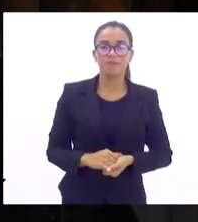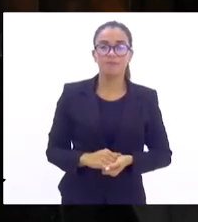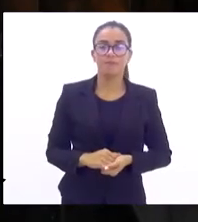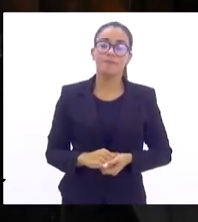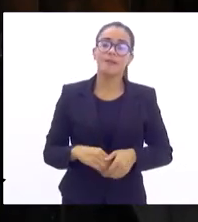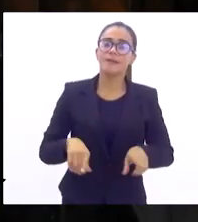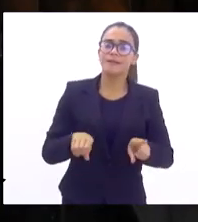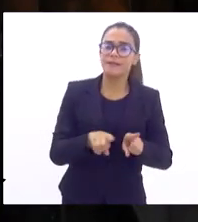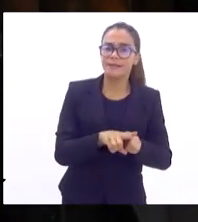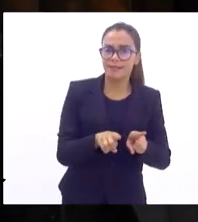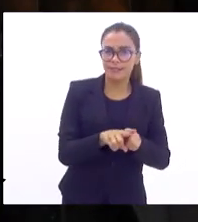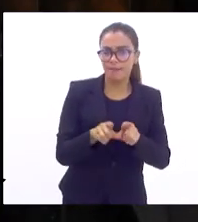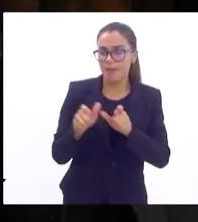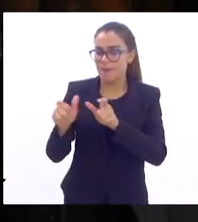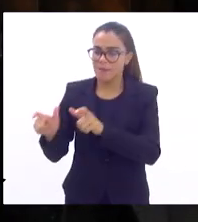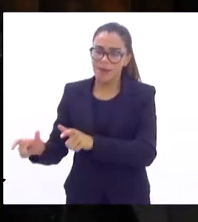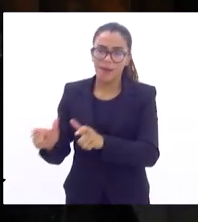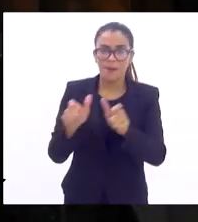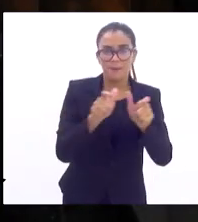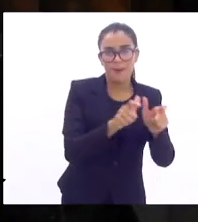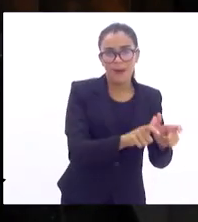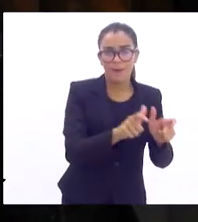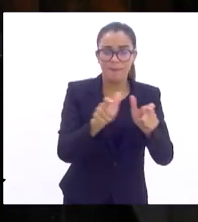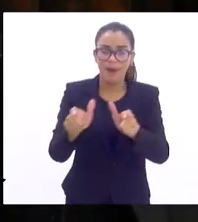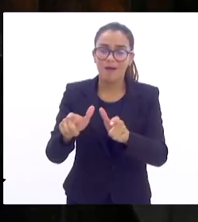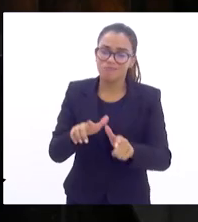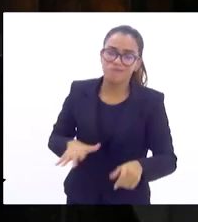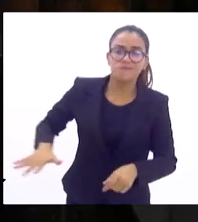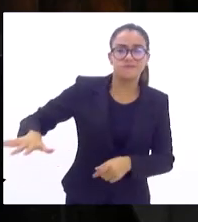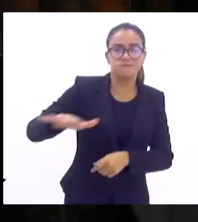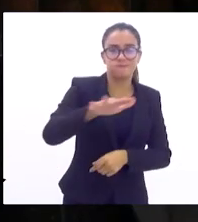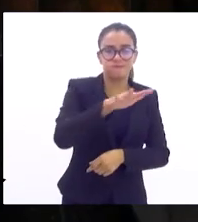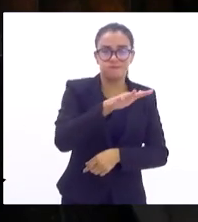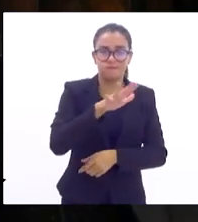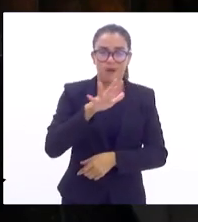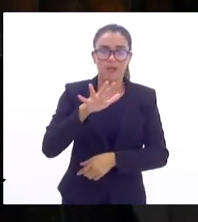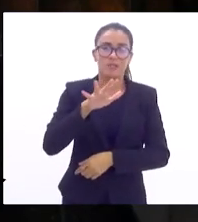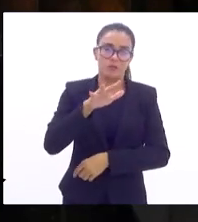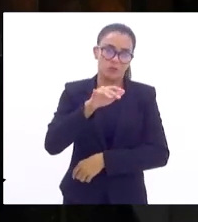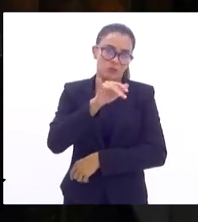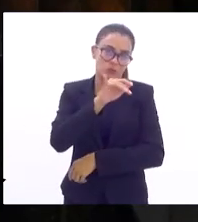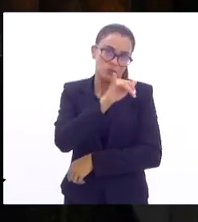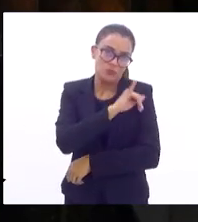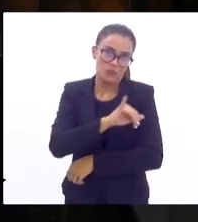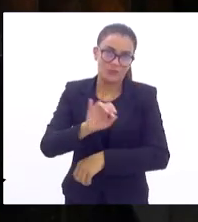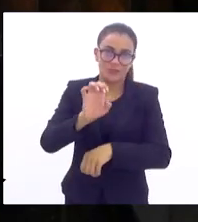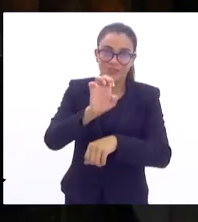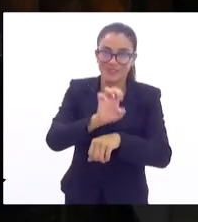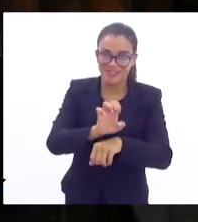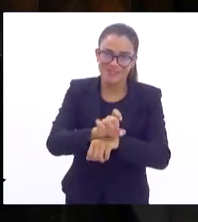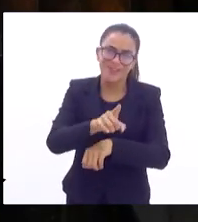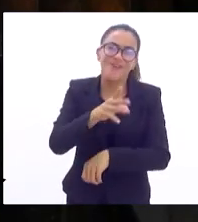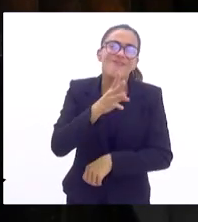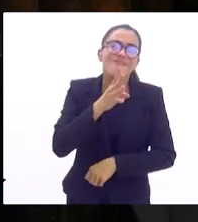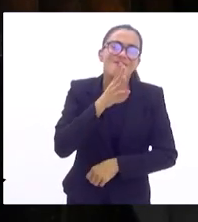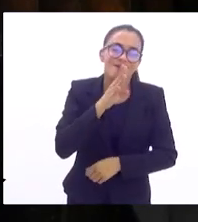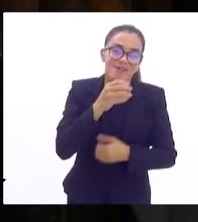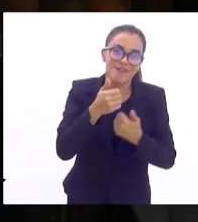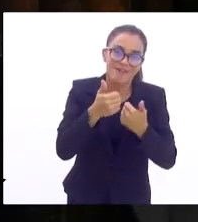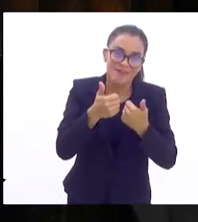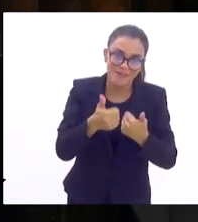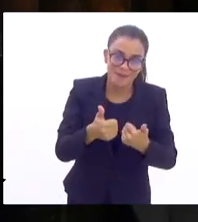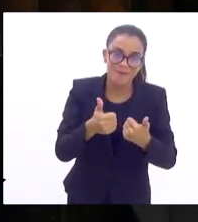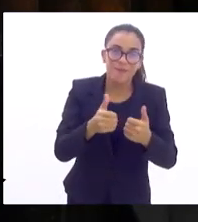pega as grandes locações do nosso Estado uma área que vossa excelência conhece bem que